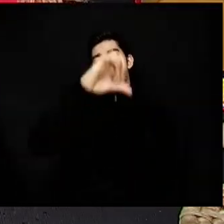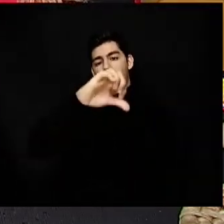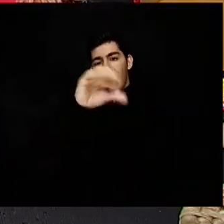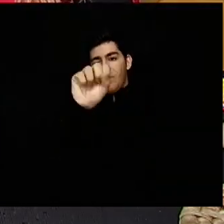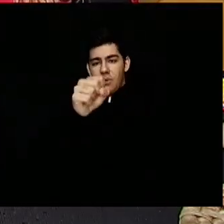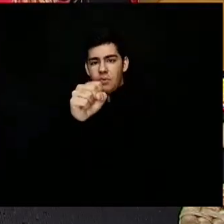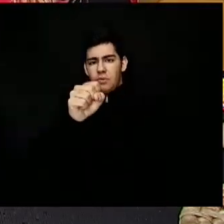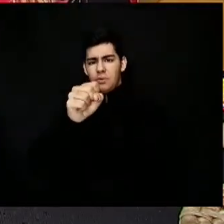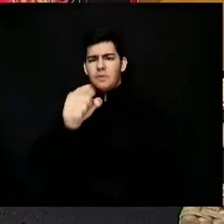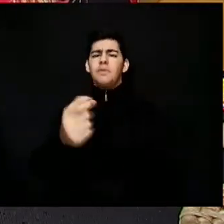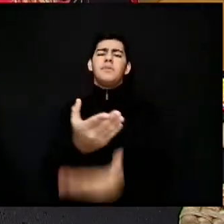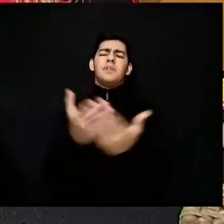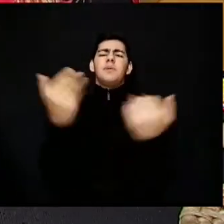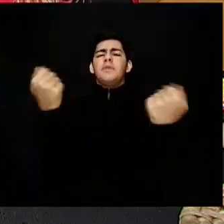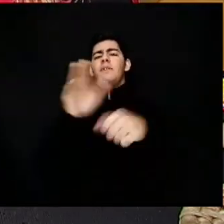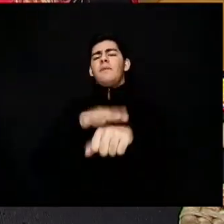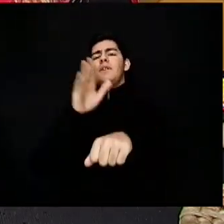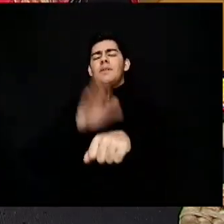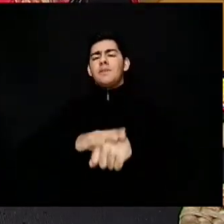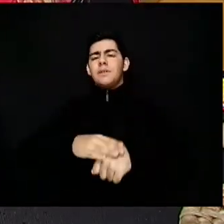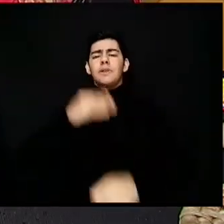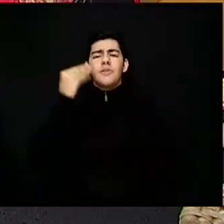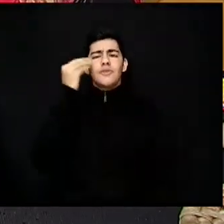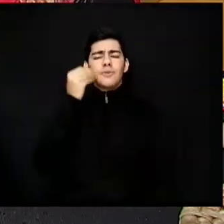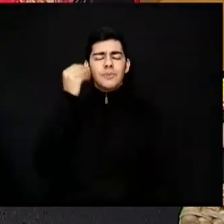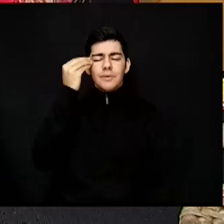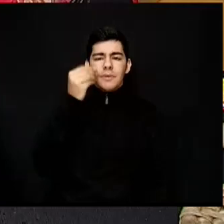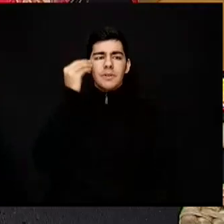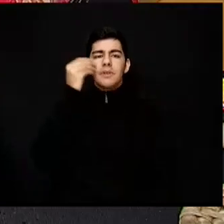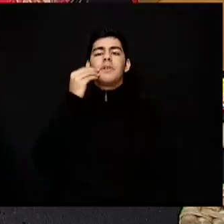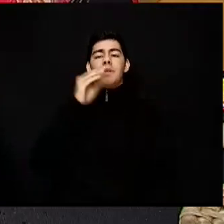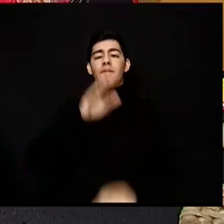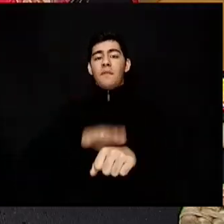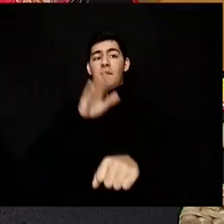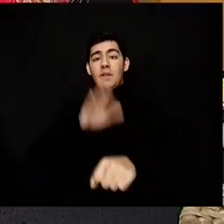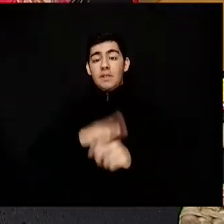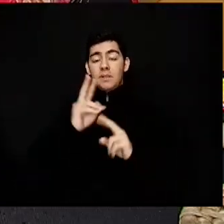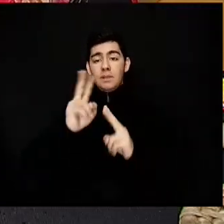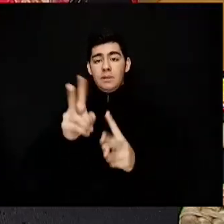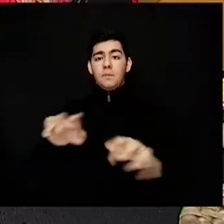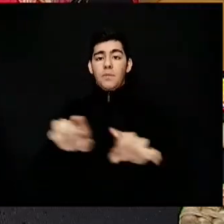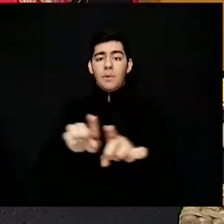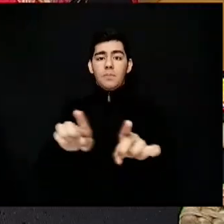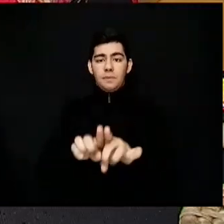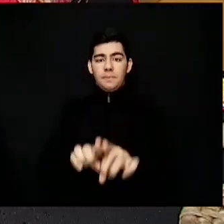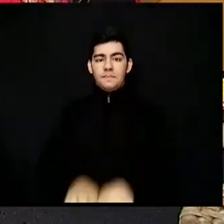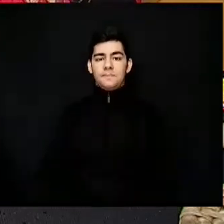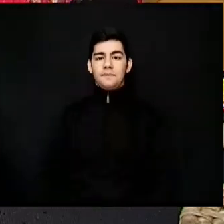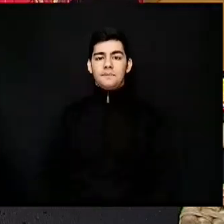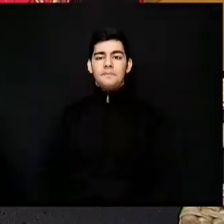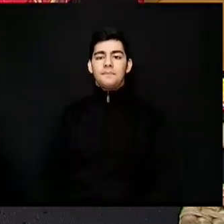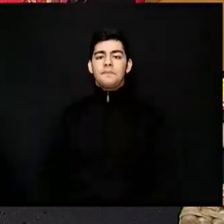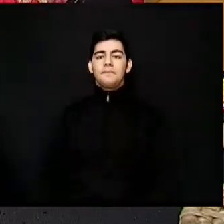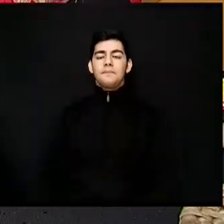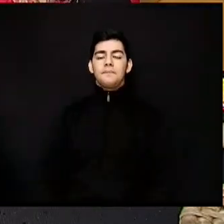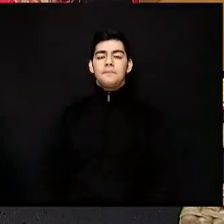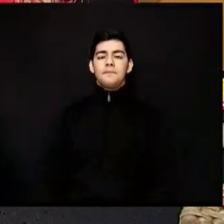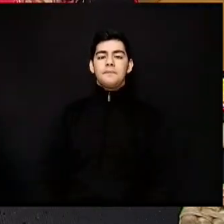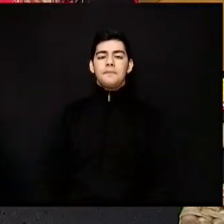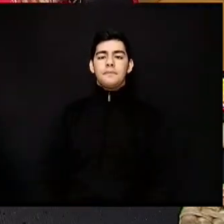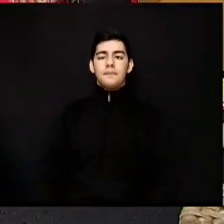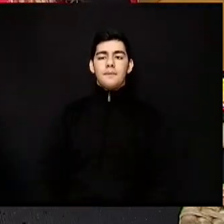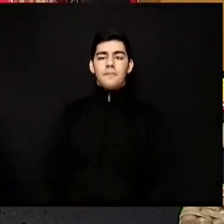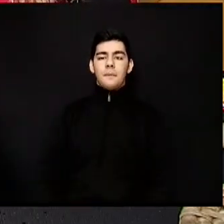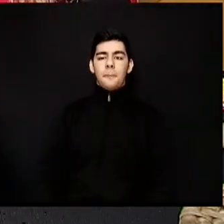de fazer arte é que a gente vai descobrindo a cada ação. No caminho, No né?